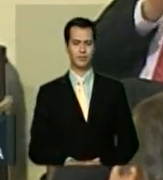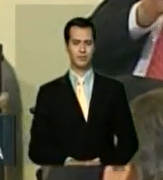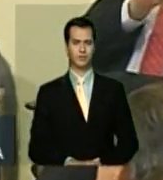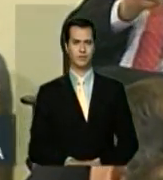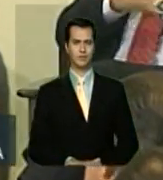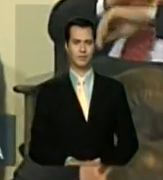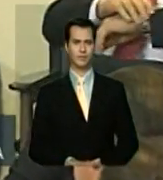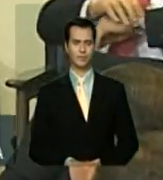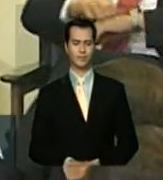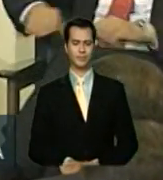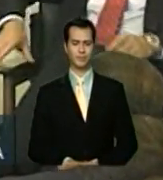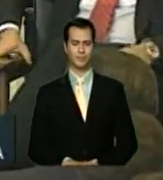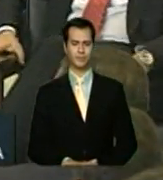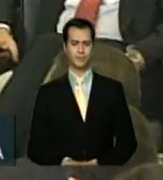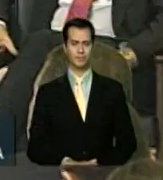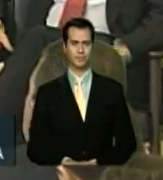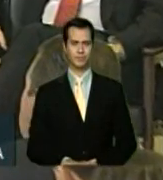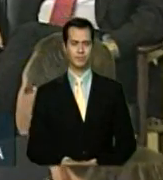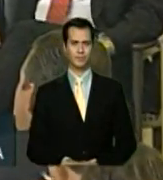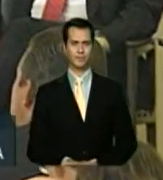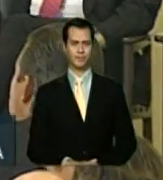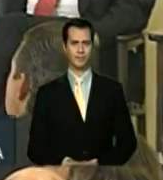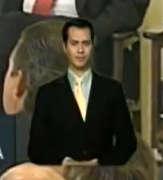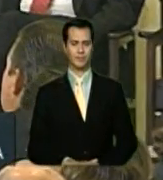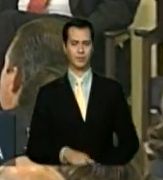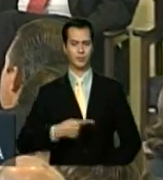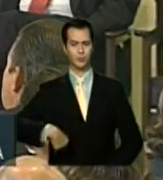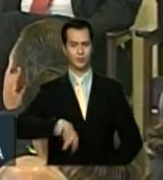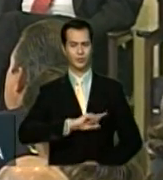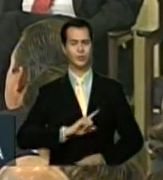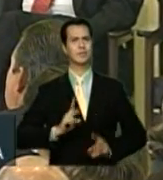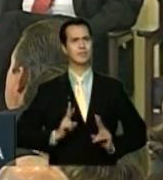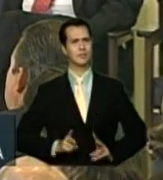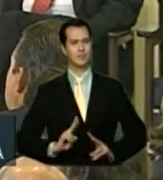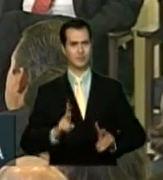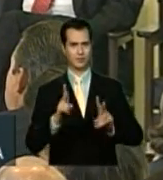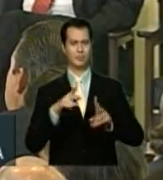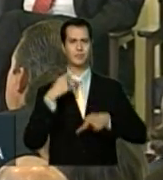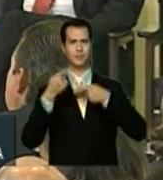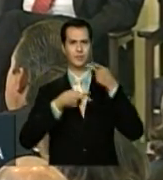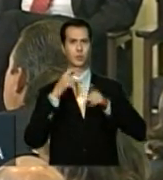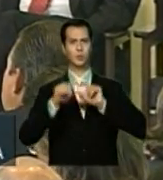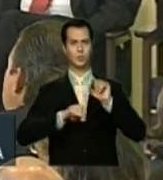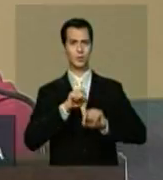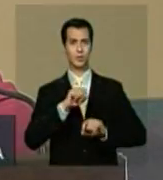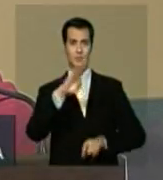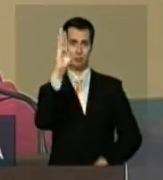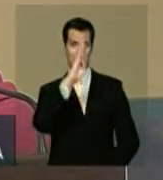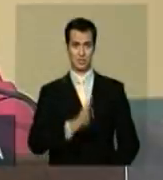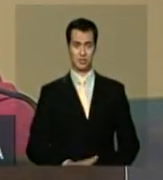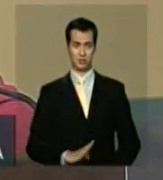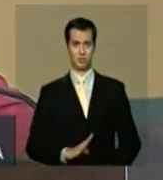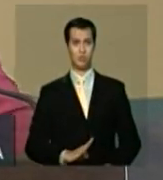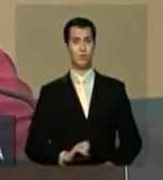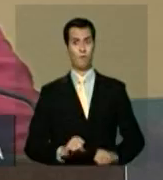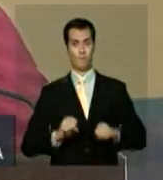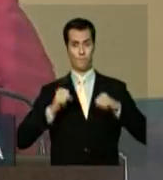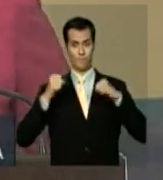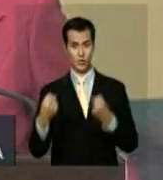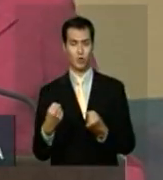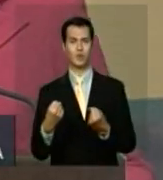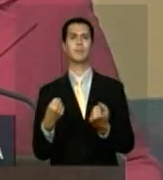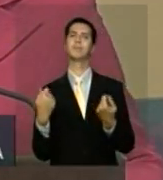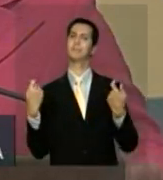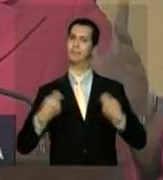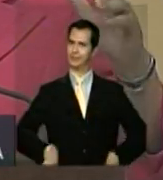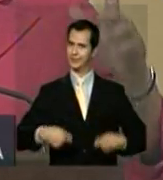pessoas nós sempre afirmamos que o Brasil não vai ser um país forte se ele não tiver um